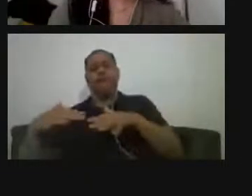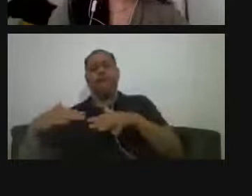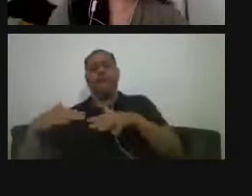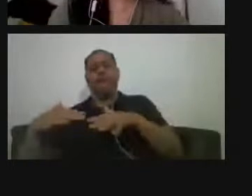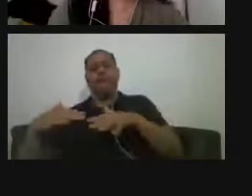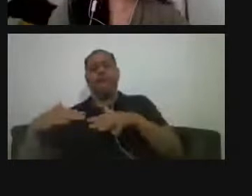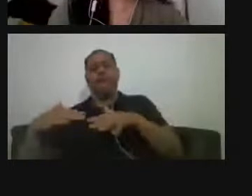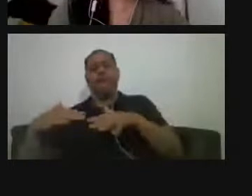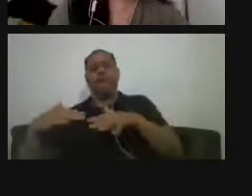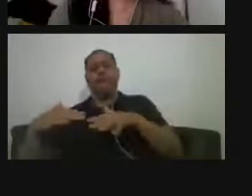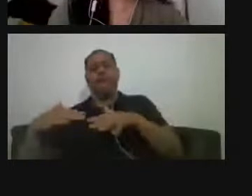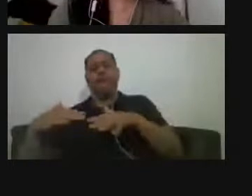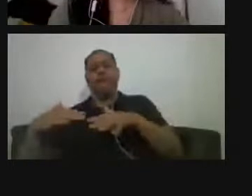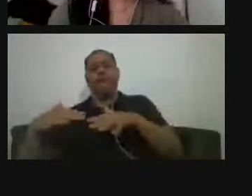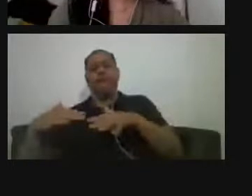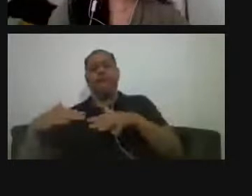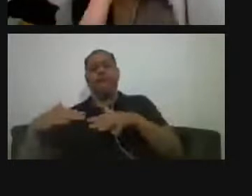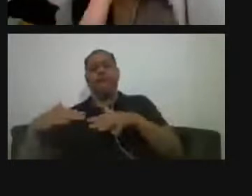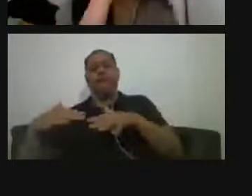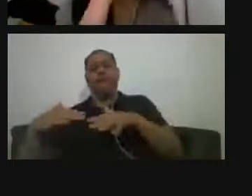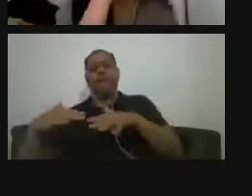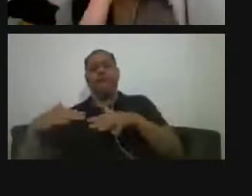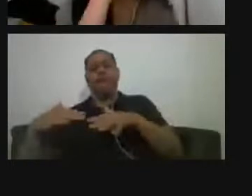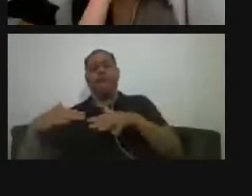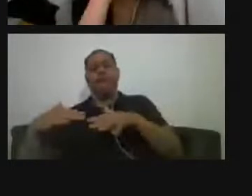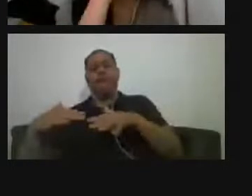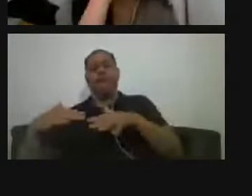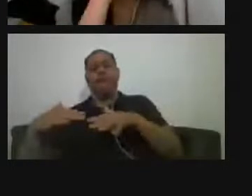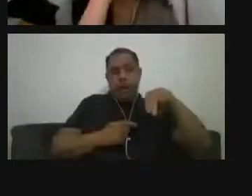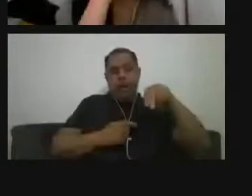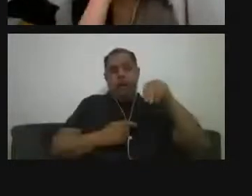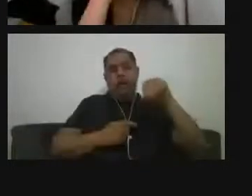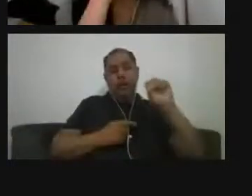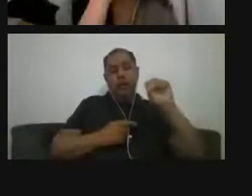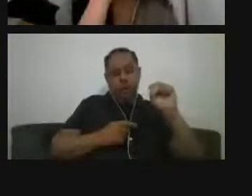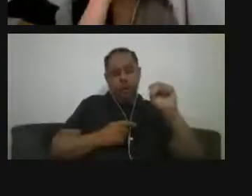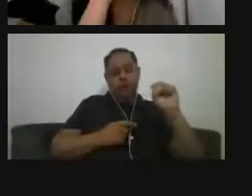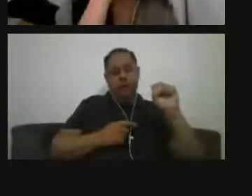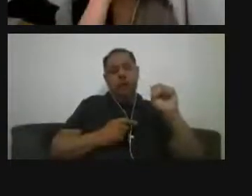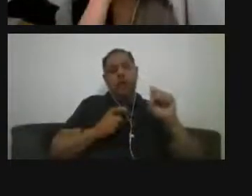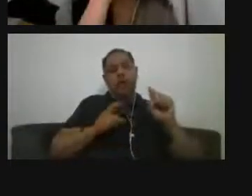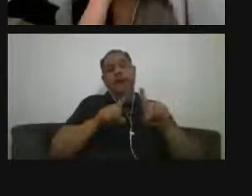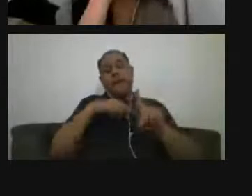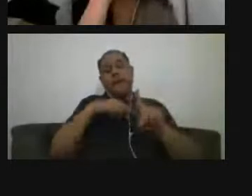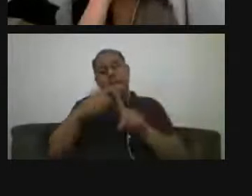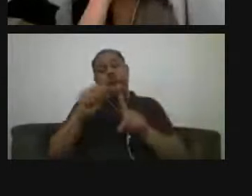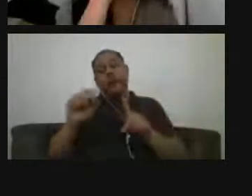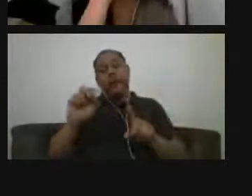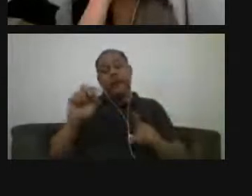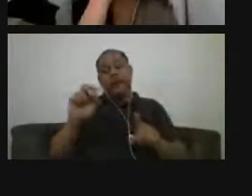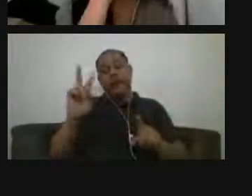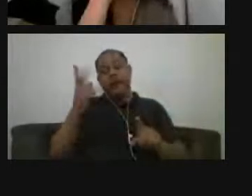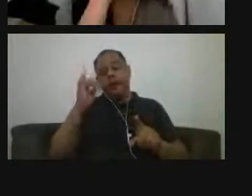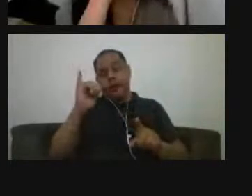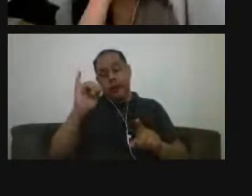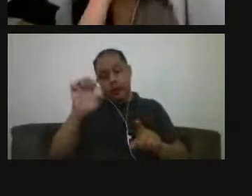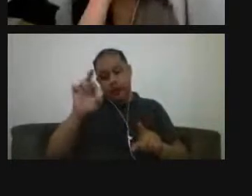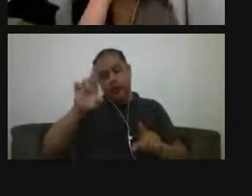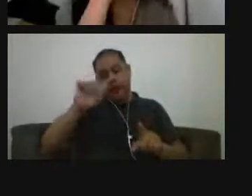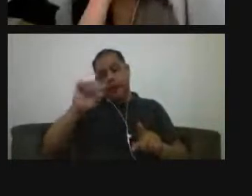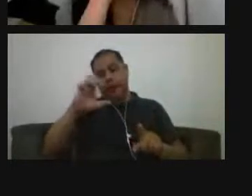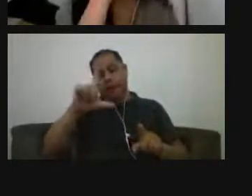né, parmenidianos e heraclitianos. Nós não somos uma coisa